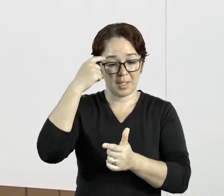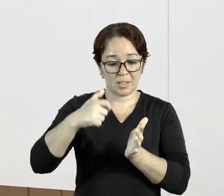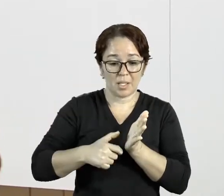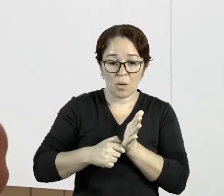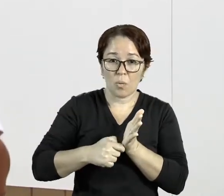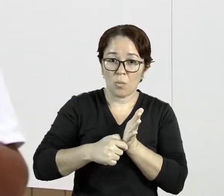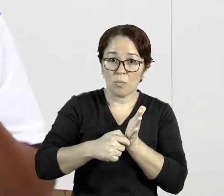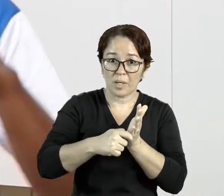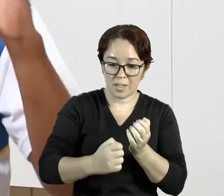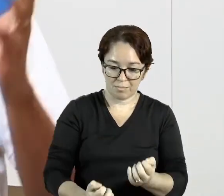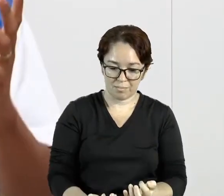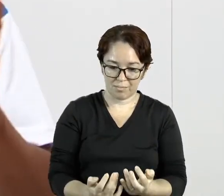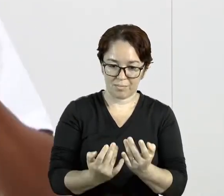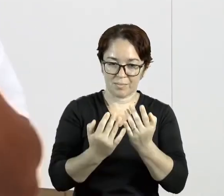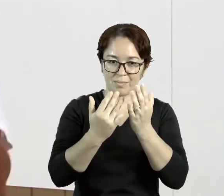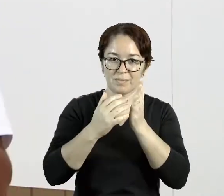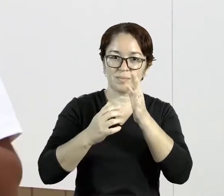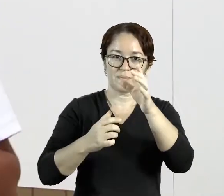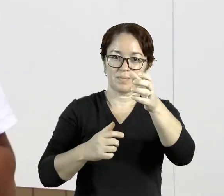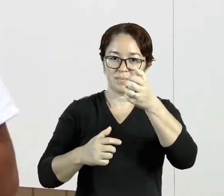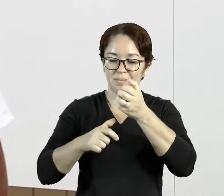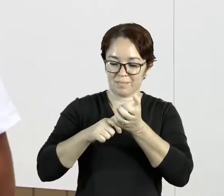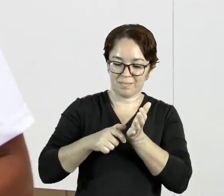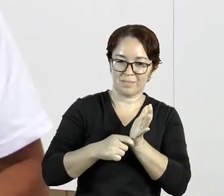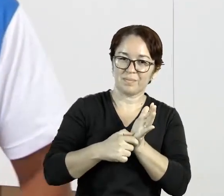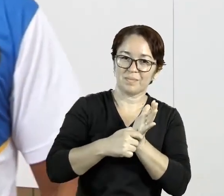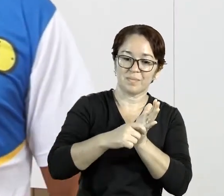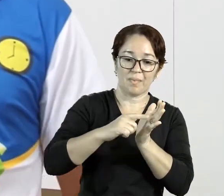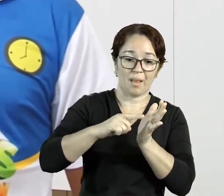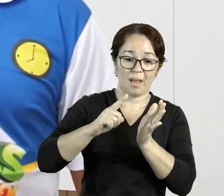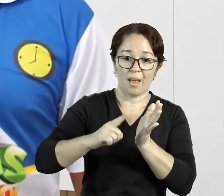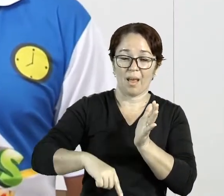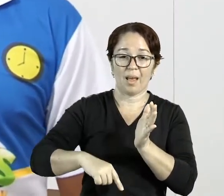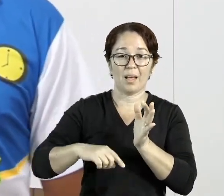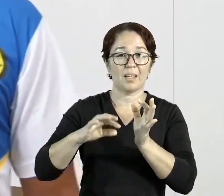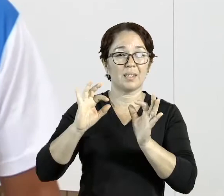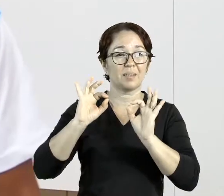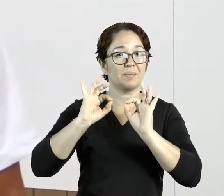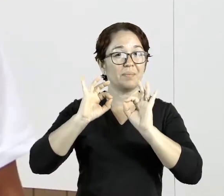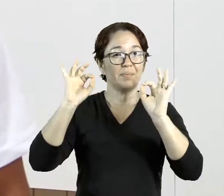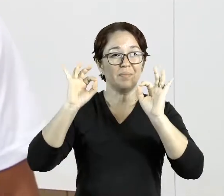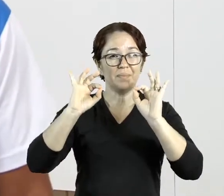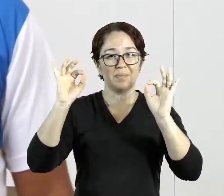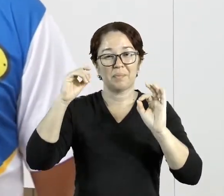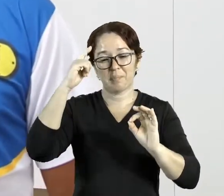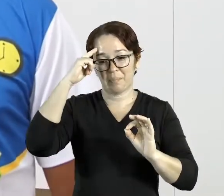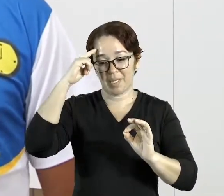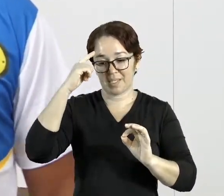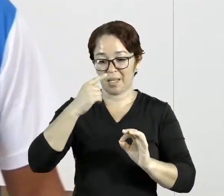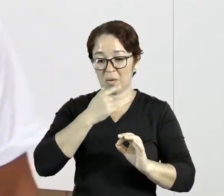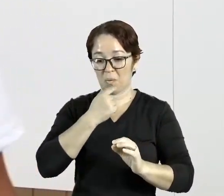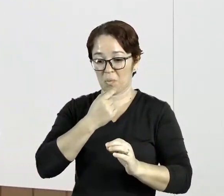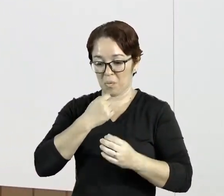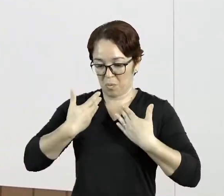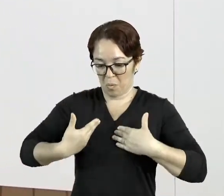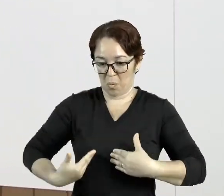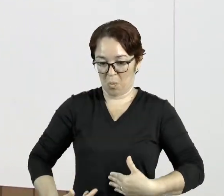o homem, segundo a história maia, a cultura maia, que o homem ele era feito da mesma matéria-prima do milho. Então o milho tinha uma